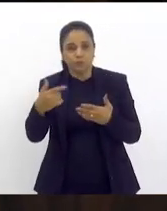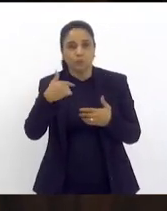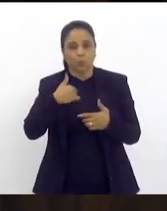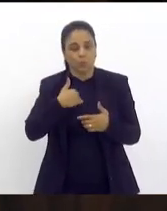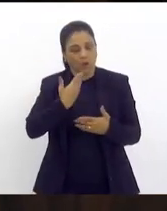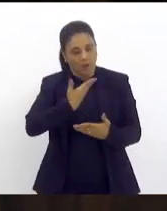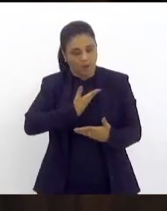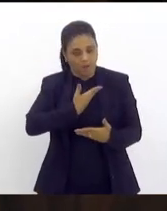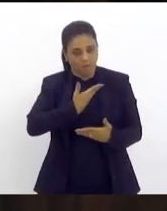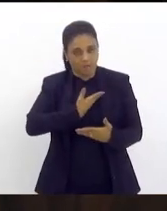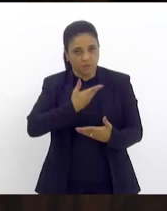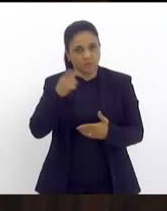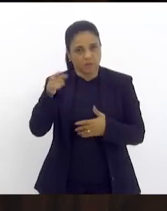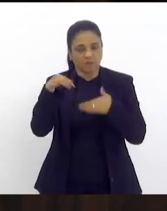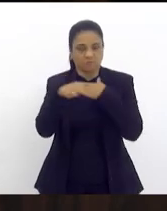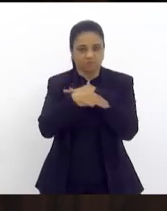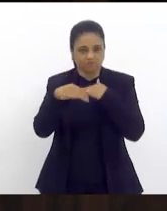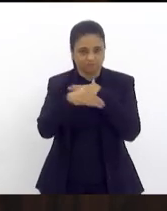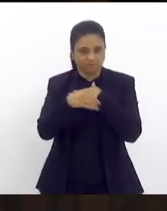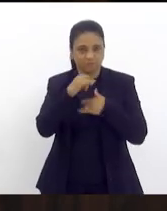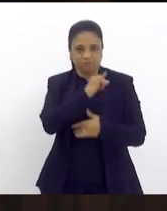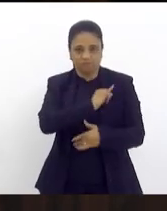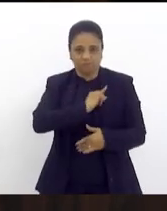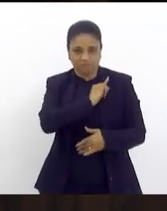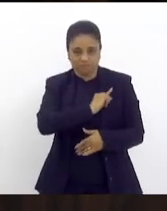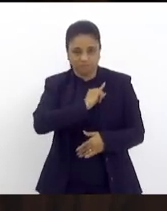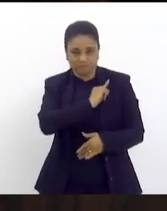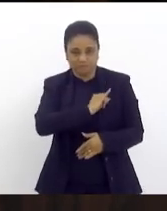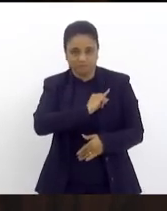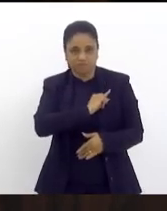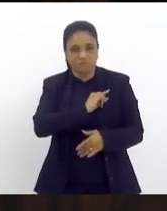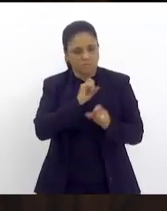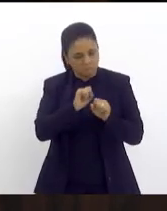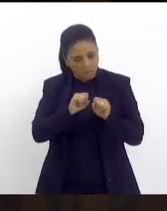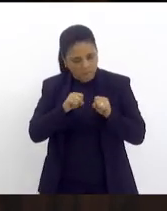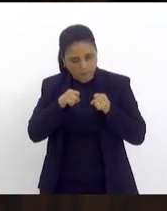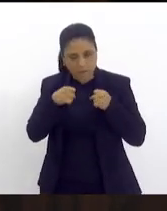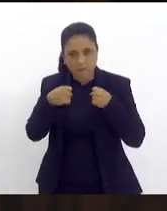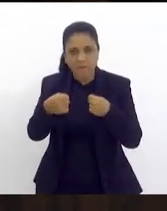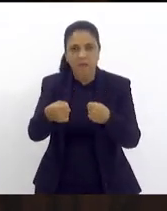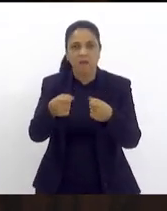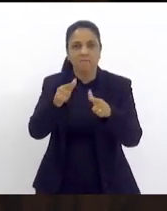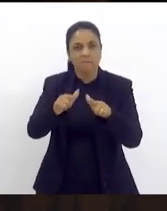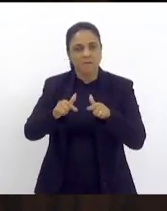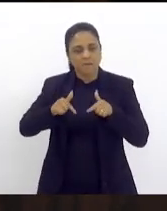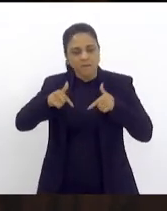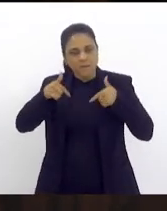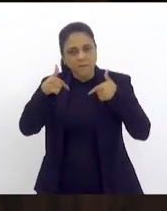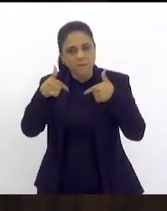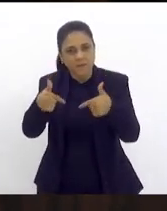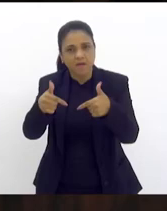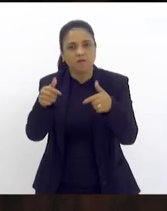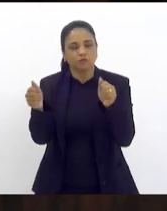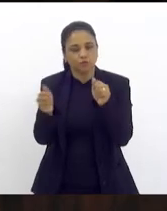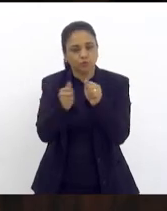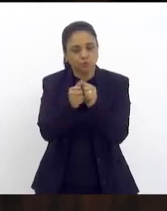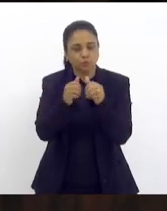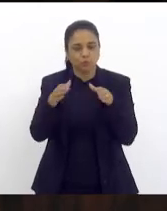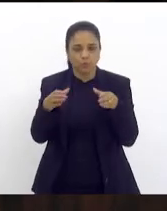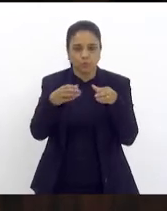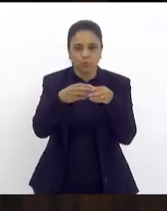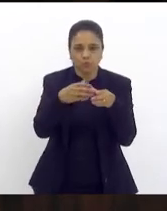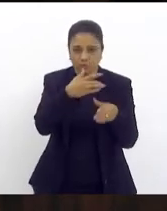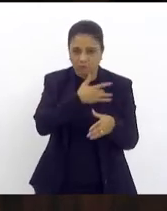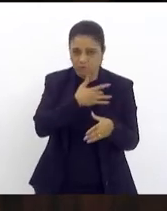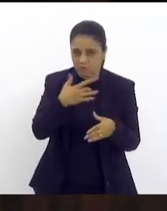atender um querido amigo e irmão lá na cidade de Itaguaí, ele não mediu esforço, fez tudo que podia, juntamente com a sua equipe da saúde,